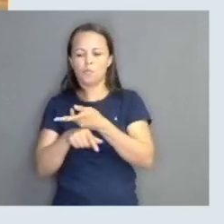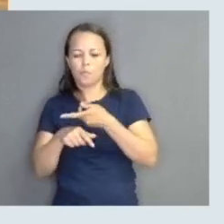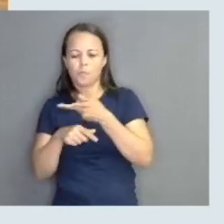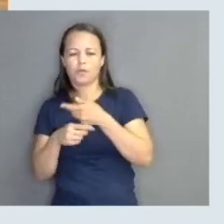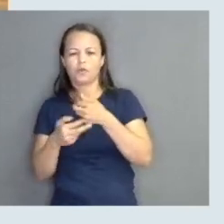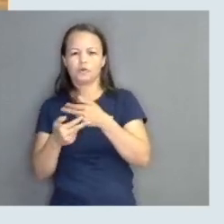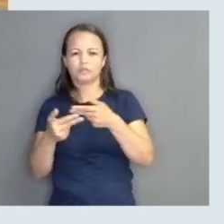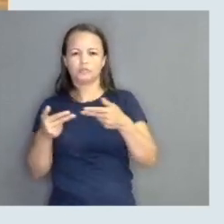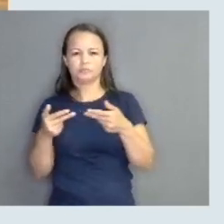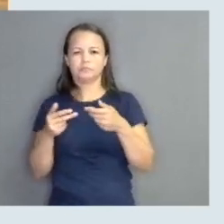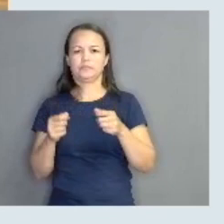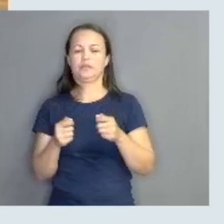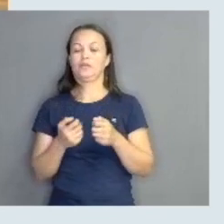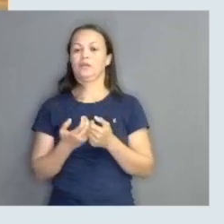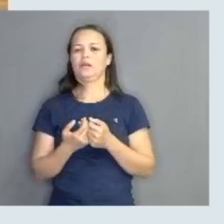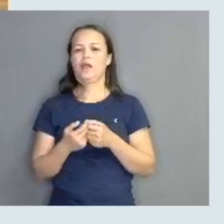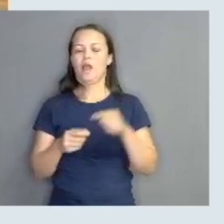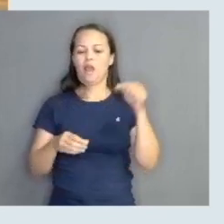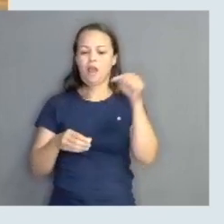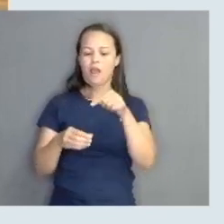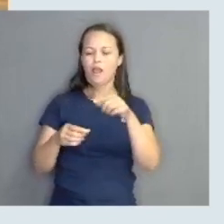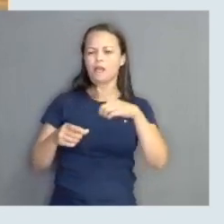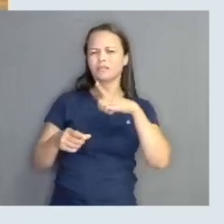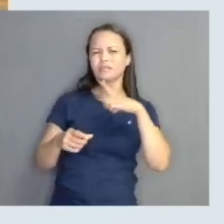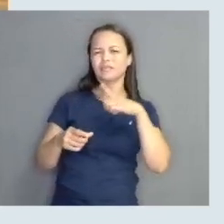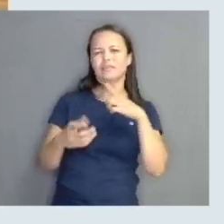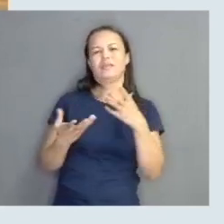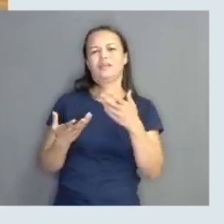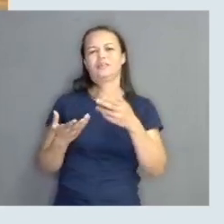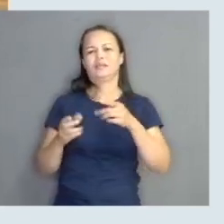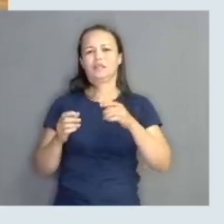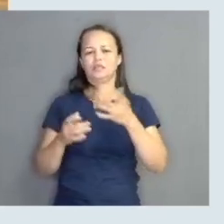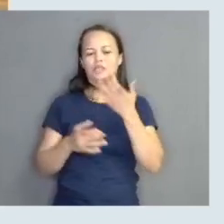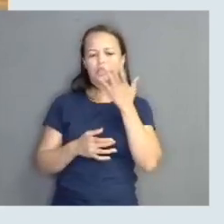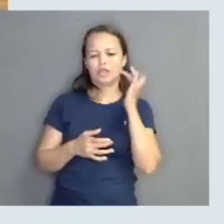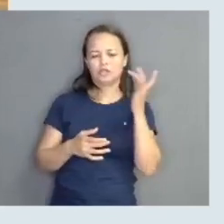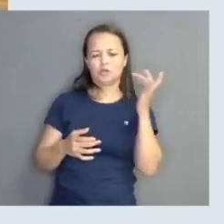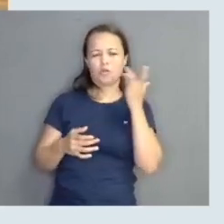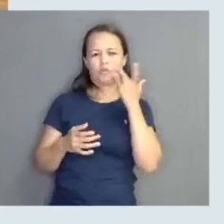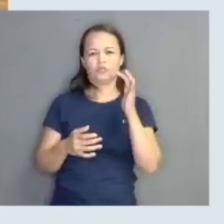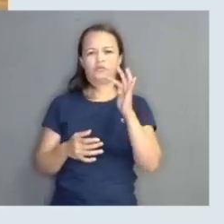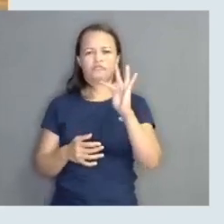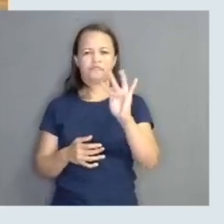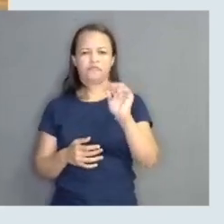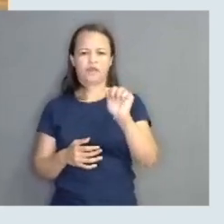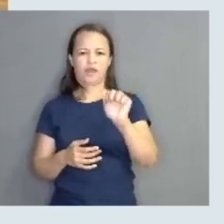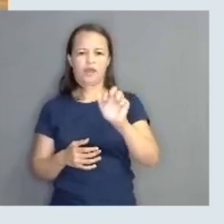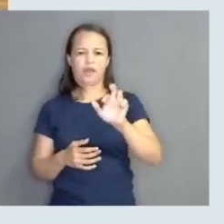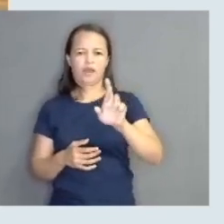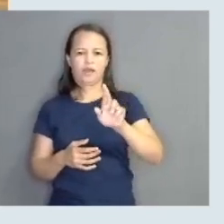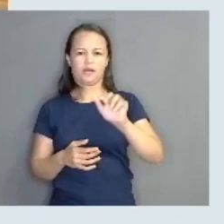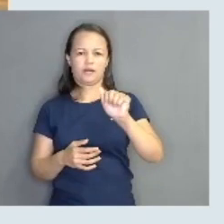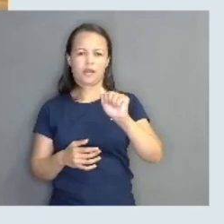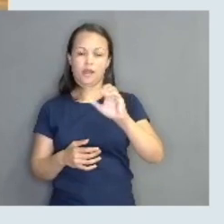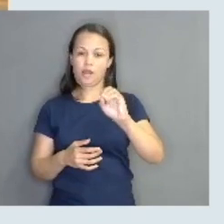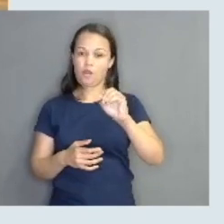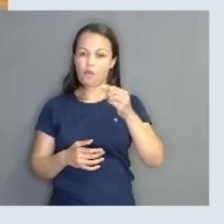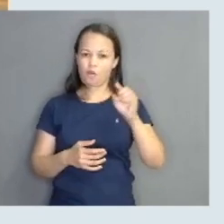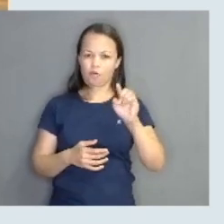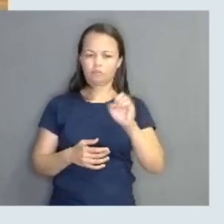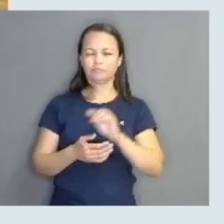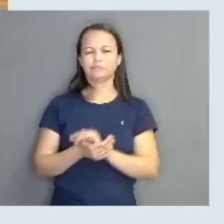contêm entre as câmaras lá tesouros do faraó. Né? O professor,